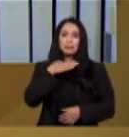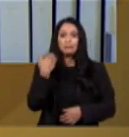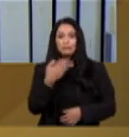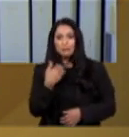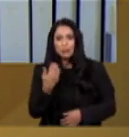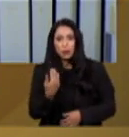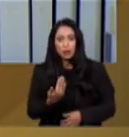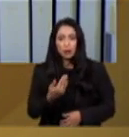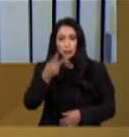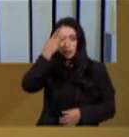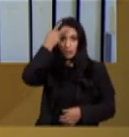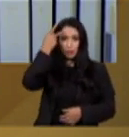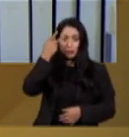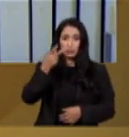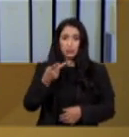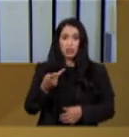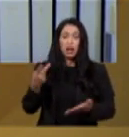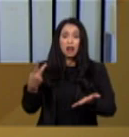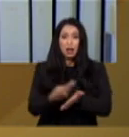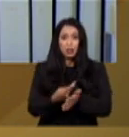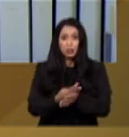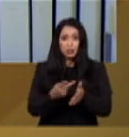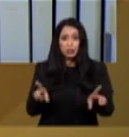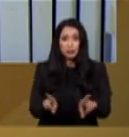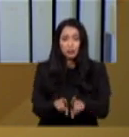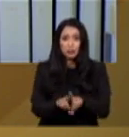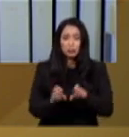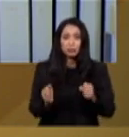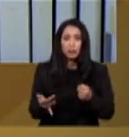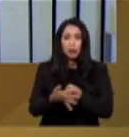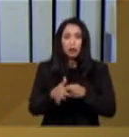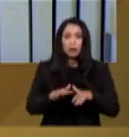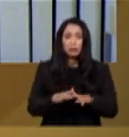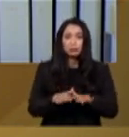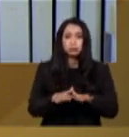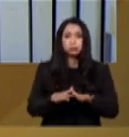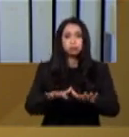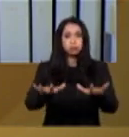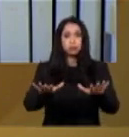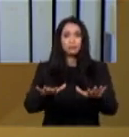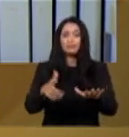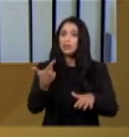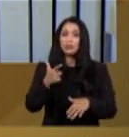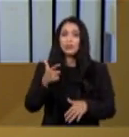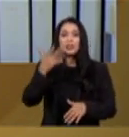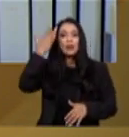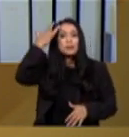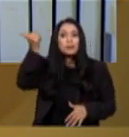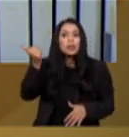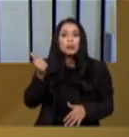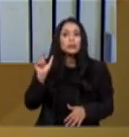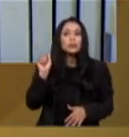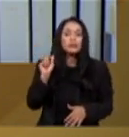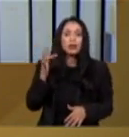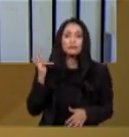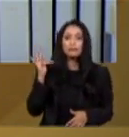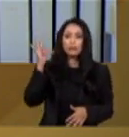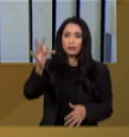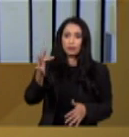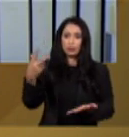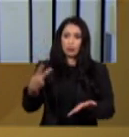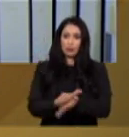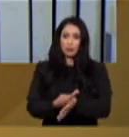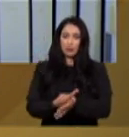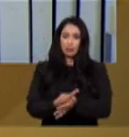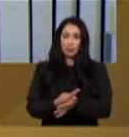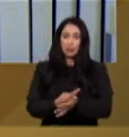à pandemia, passamos a conviver com a incerteza quanto ao futuro, a temer por nossa própria saúde e também daqueles